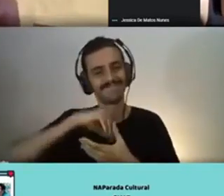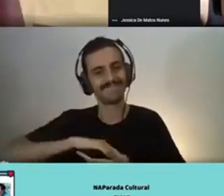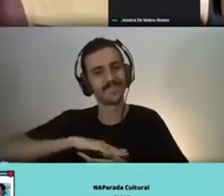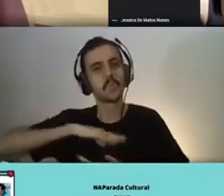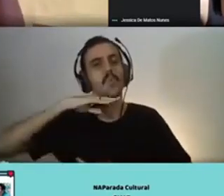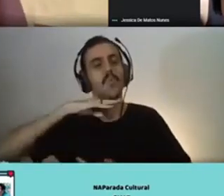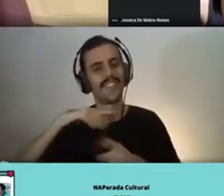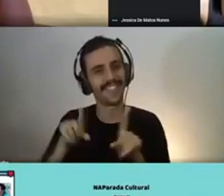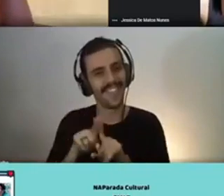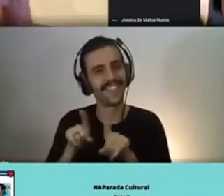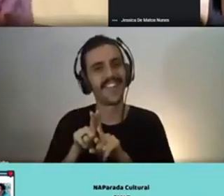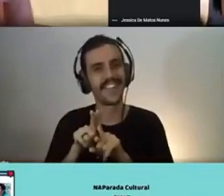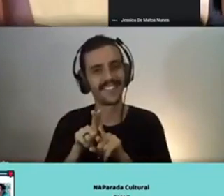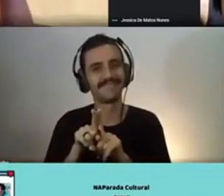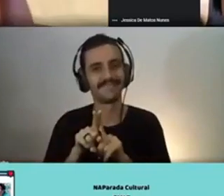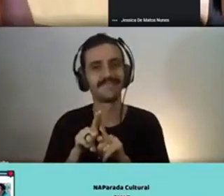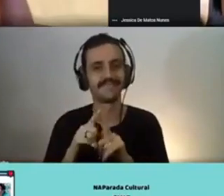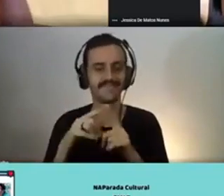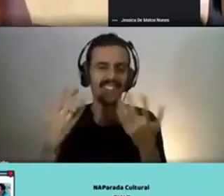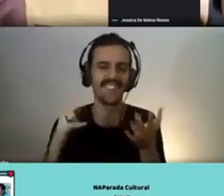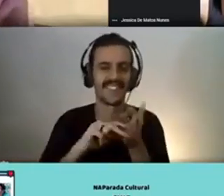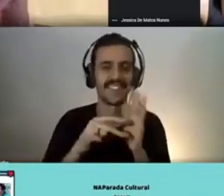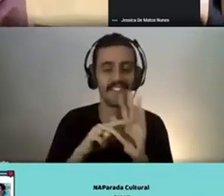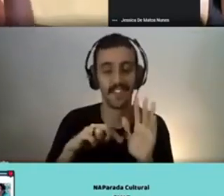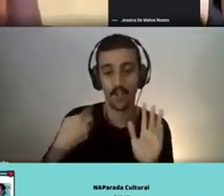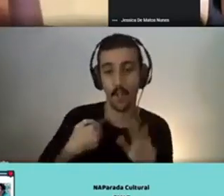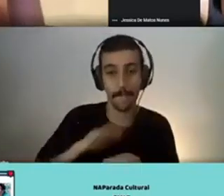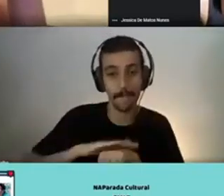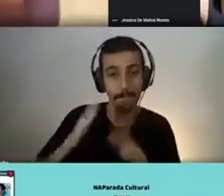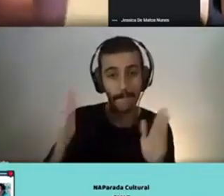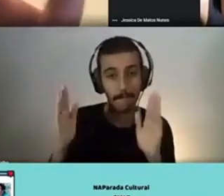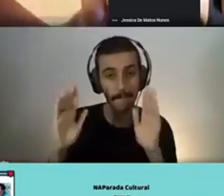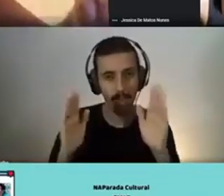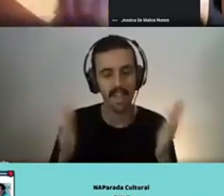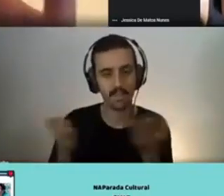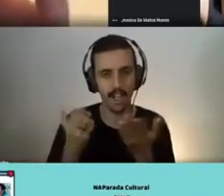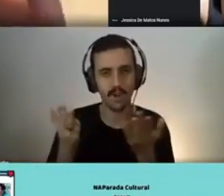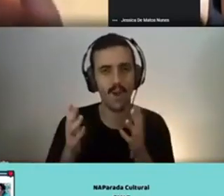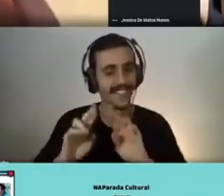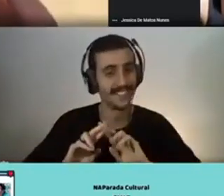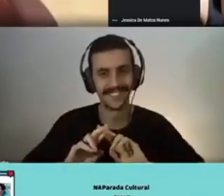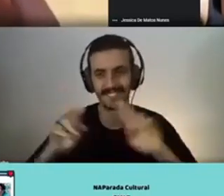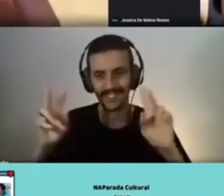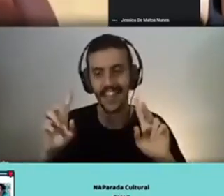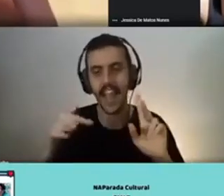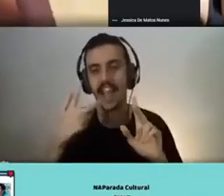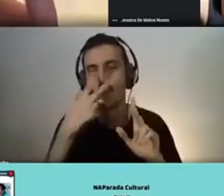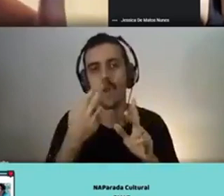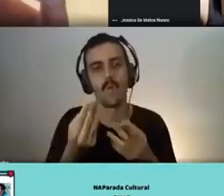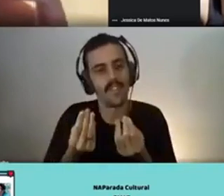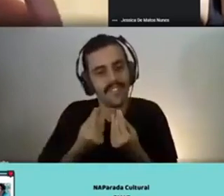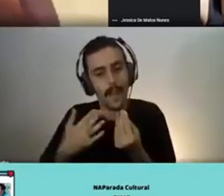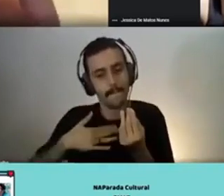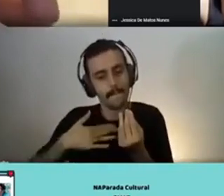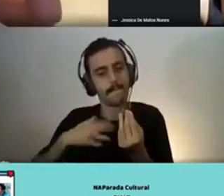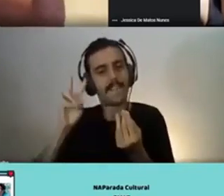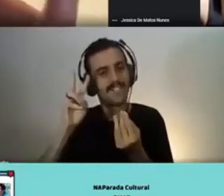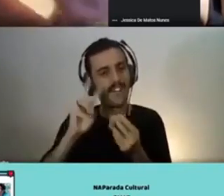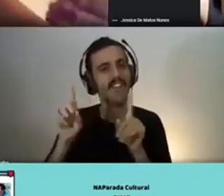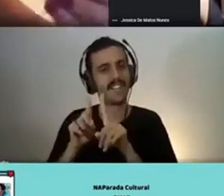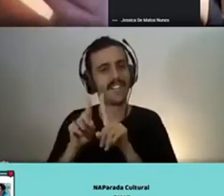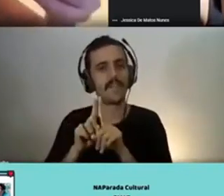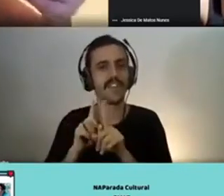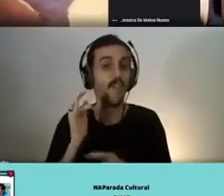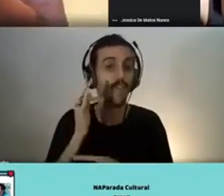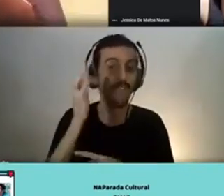esse momento que está sendo atípico e que está sendo diferente para dentro da nossa história. Isso também vai ser contado lá na